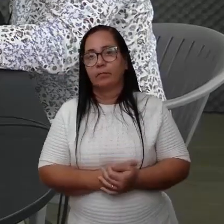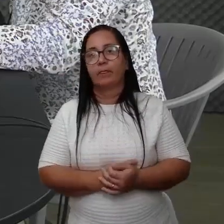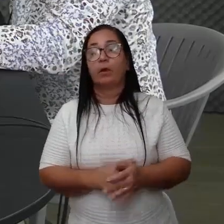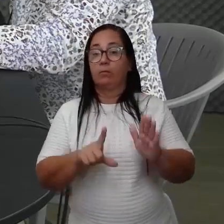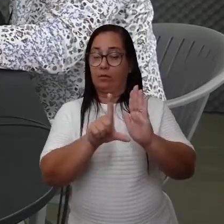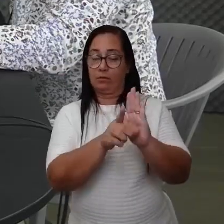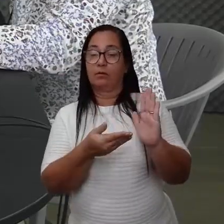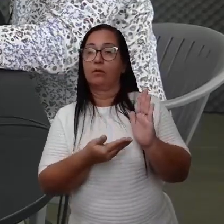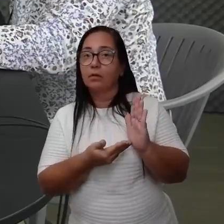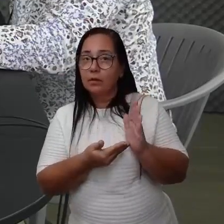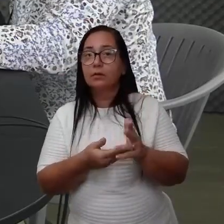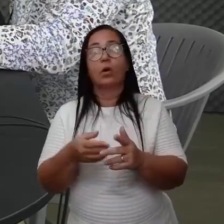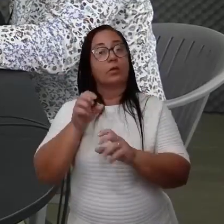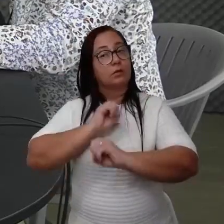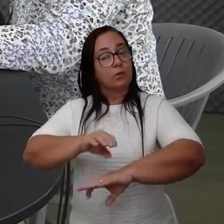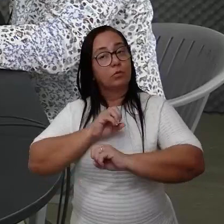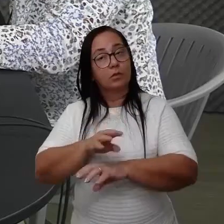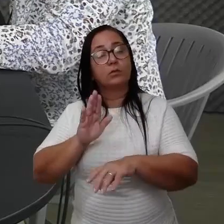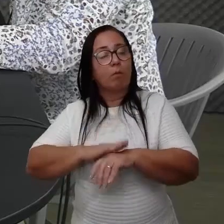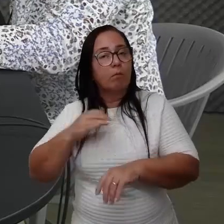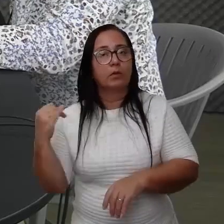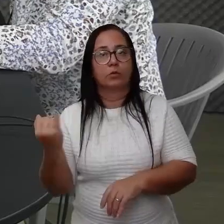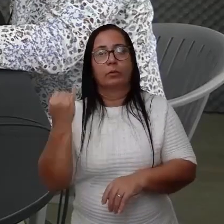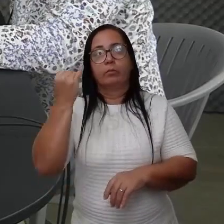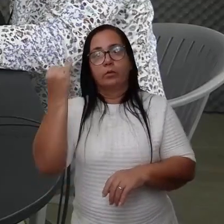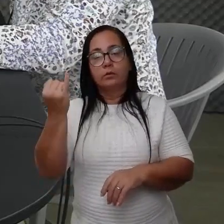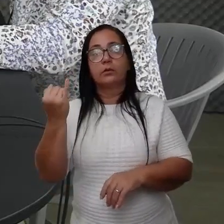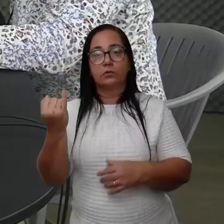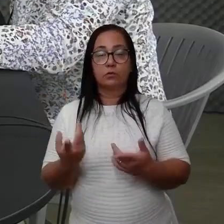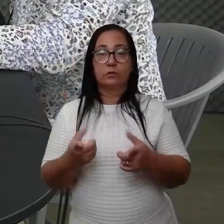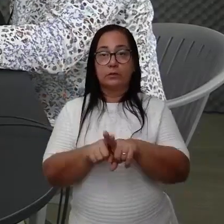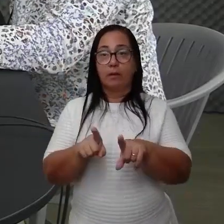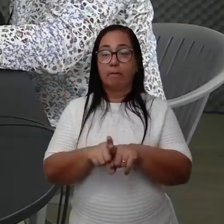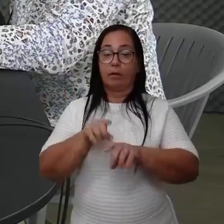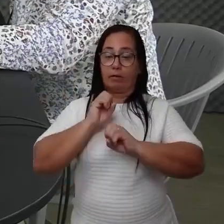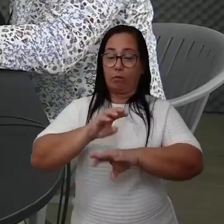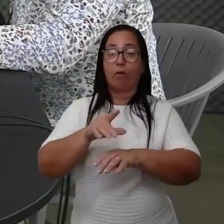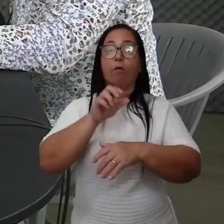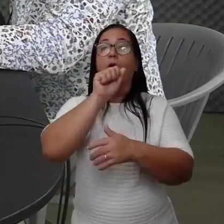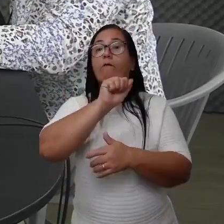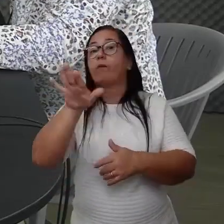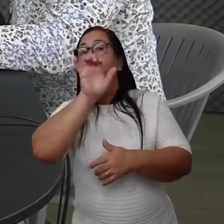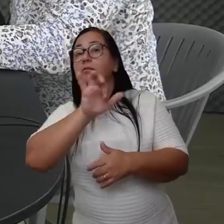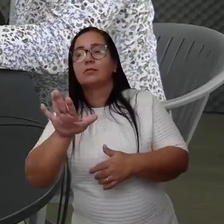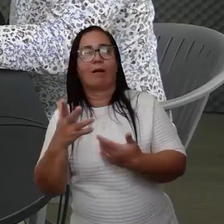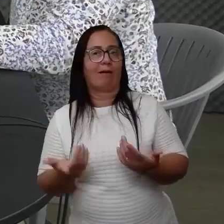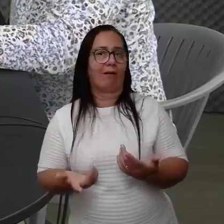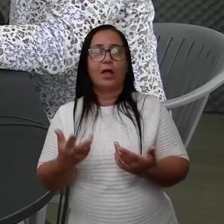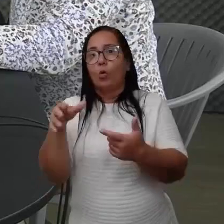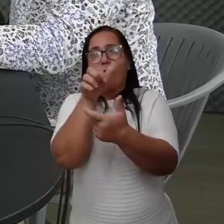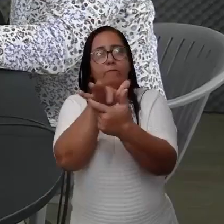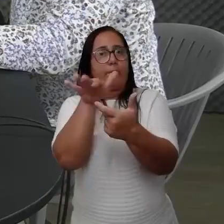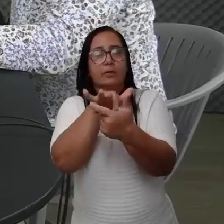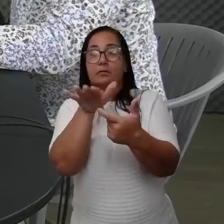esse letramento midiático, essa educação, ela é muito importante, como é importante alfabetizar as pessoas. Então, é uma alfabetização digital, né,